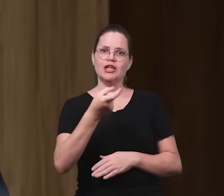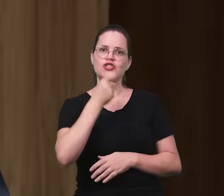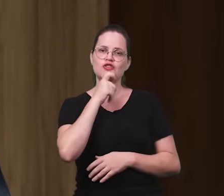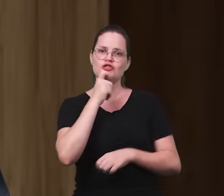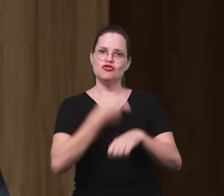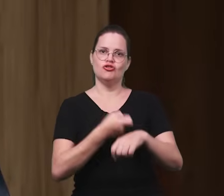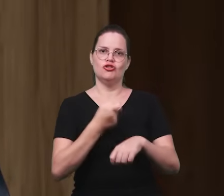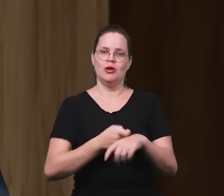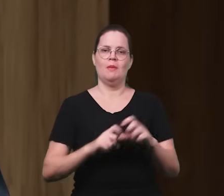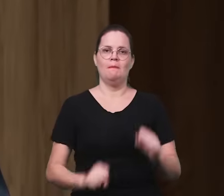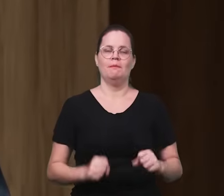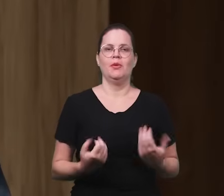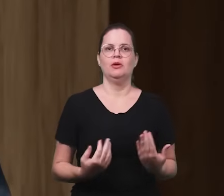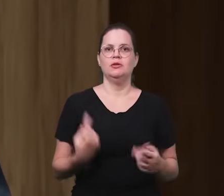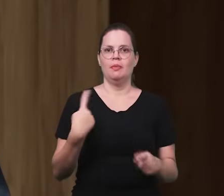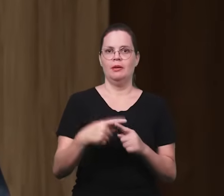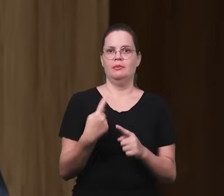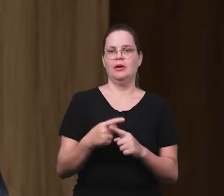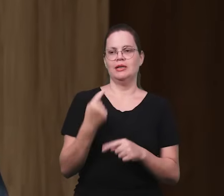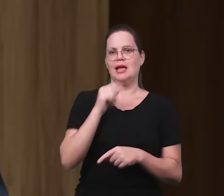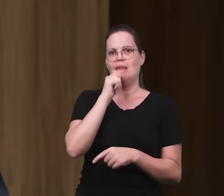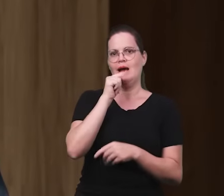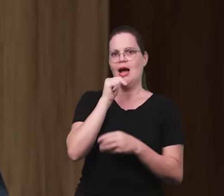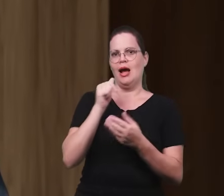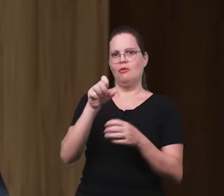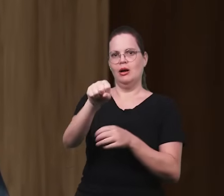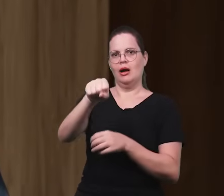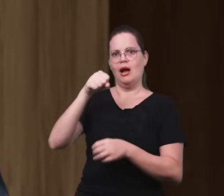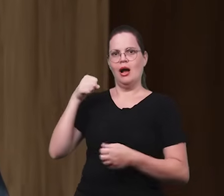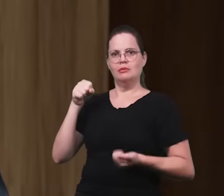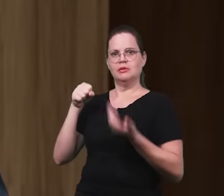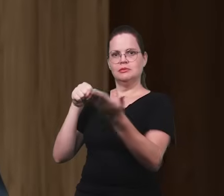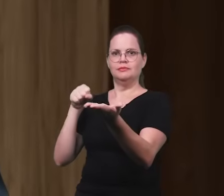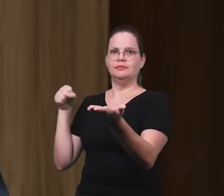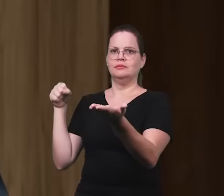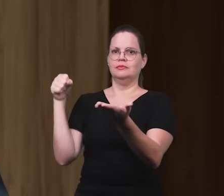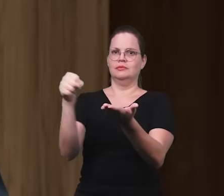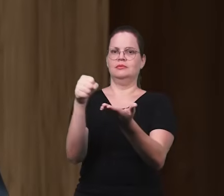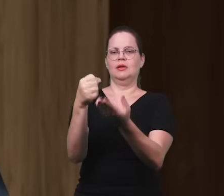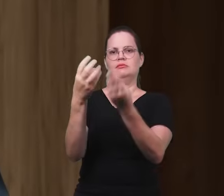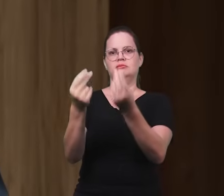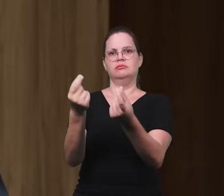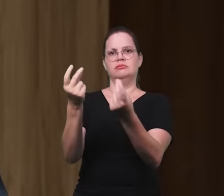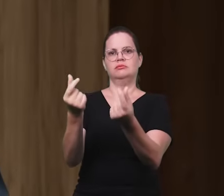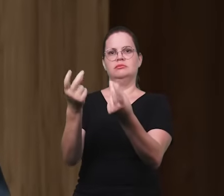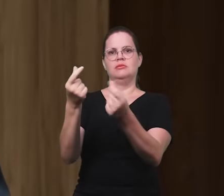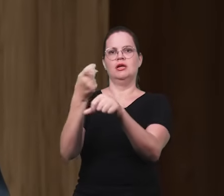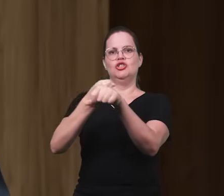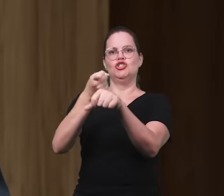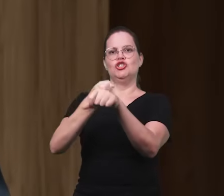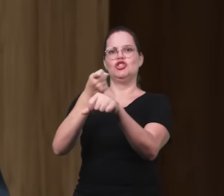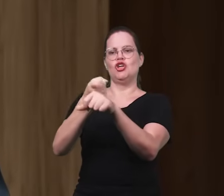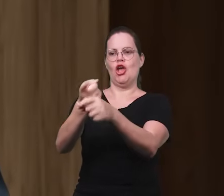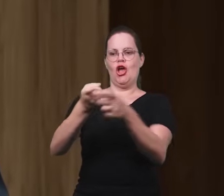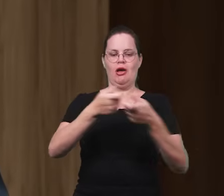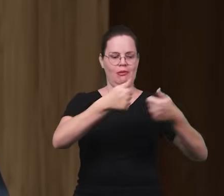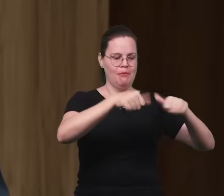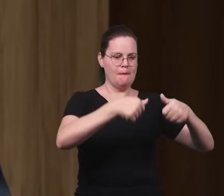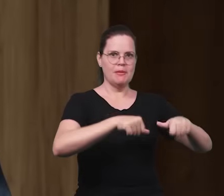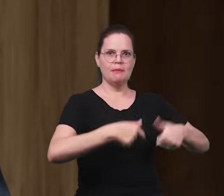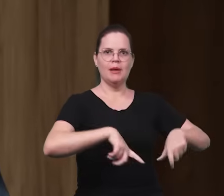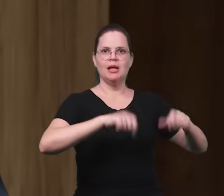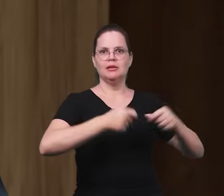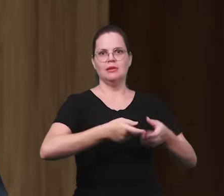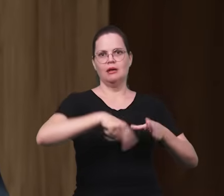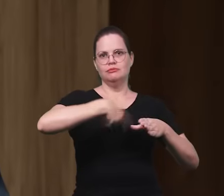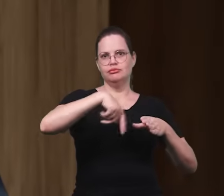essa geração de gelo beneficiou muito as famílias e a humanidade de uma forma geral. Em